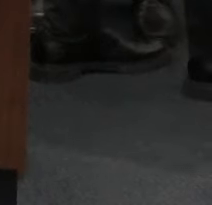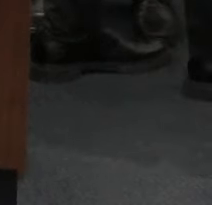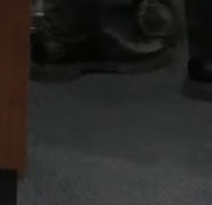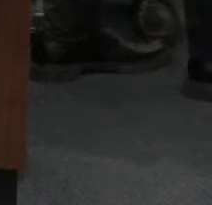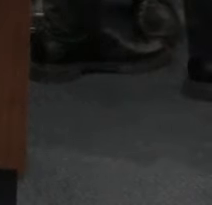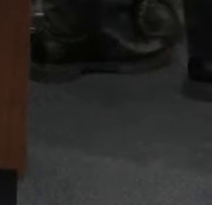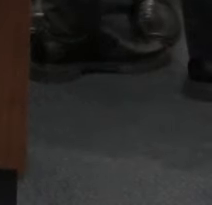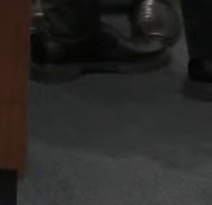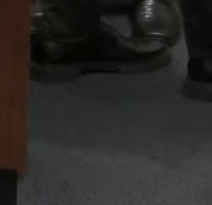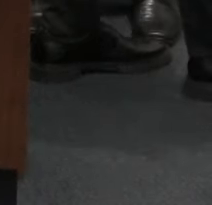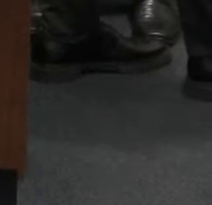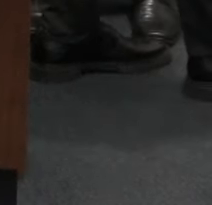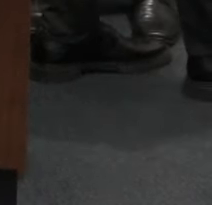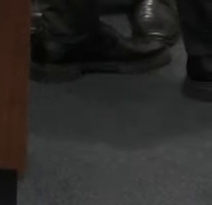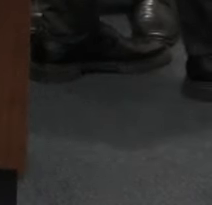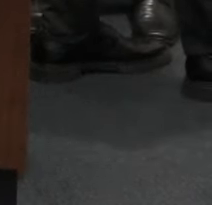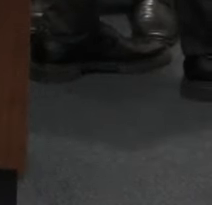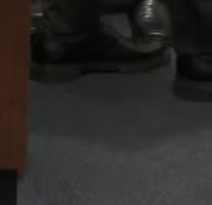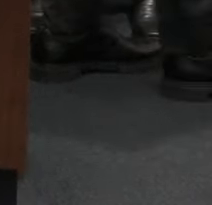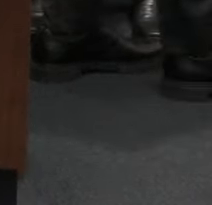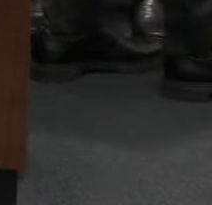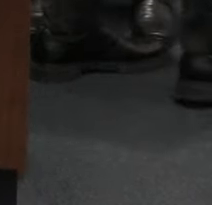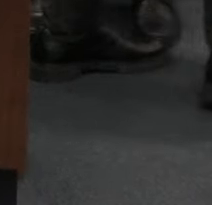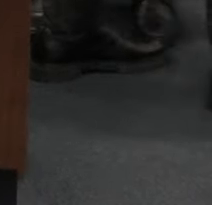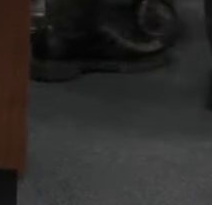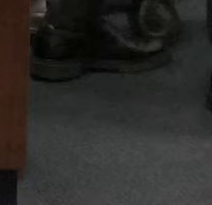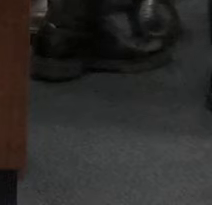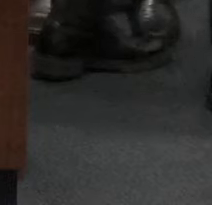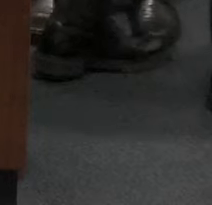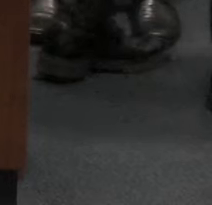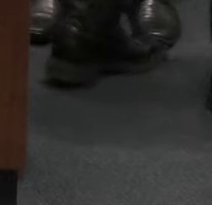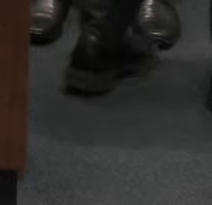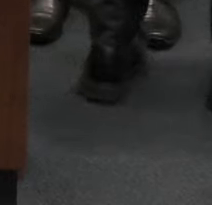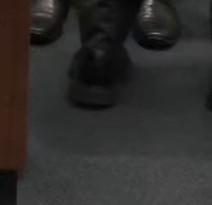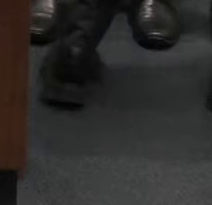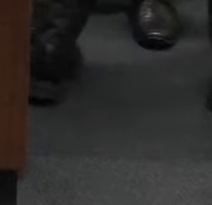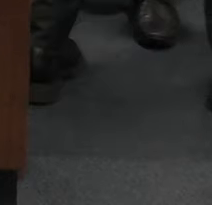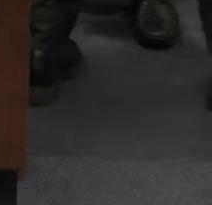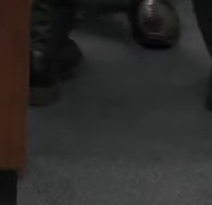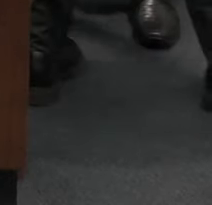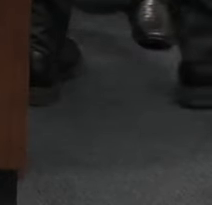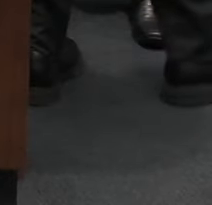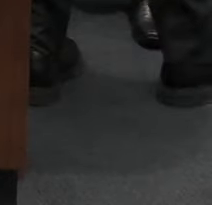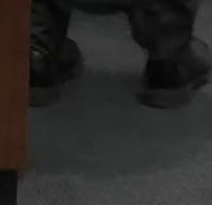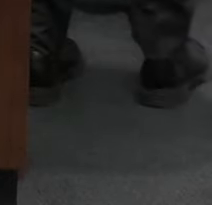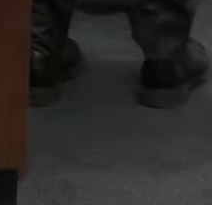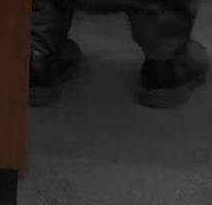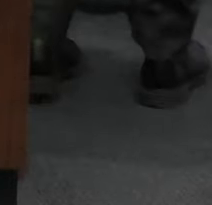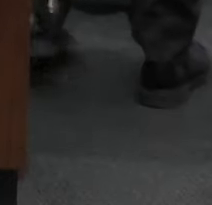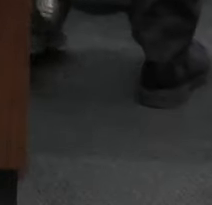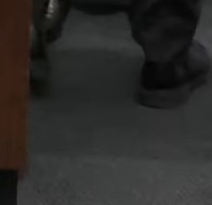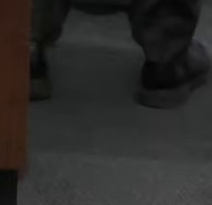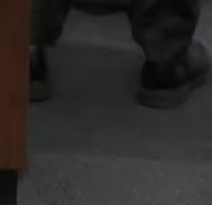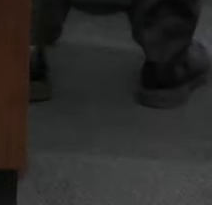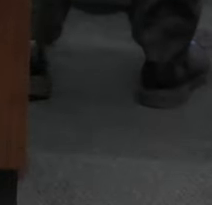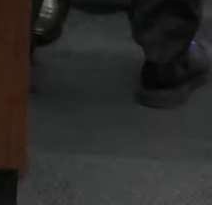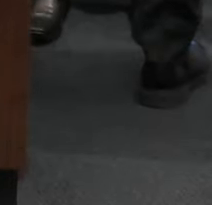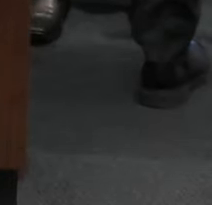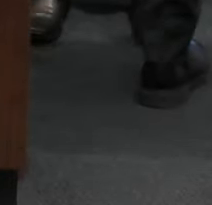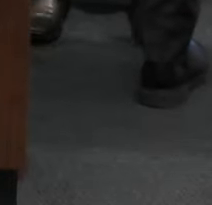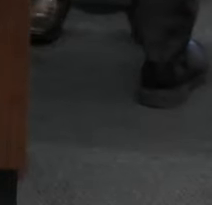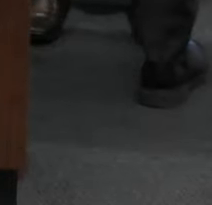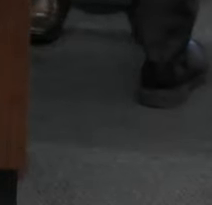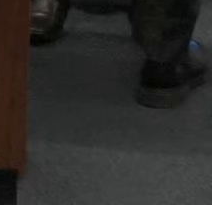acordo sem muitas polêmicas. Porque, volto a dizer, esta proposta é uma proposta